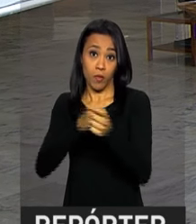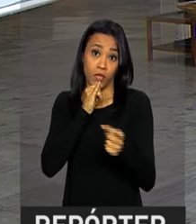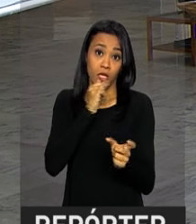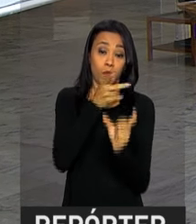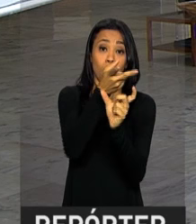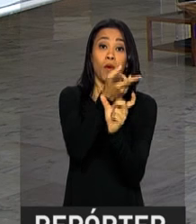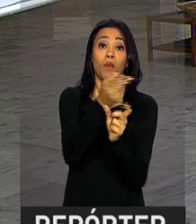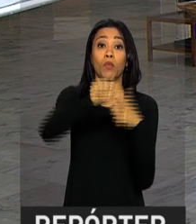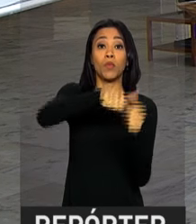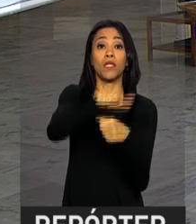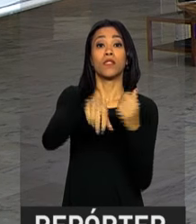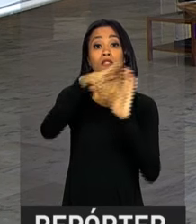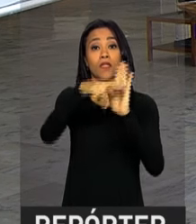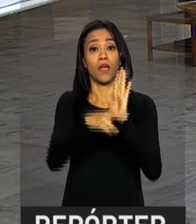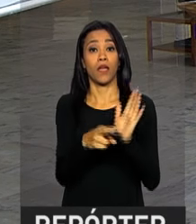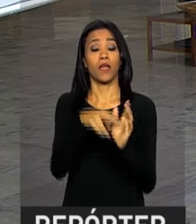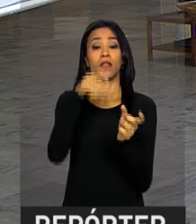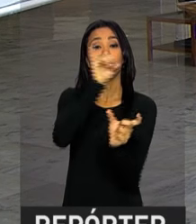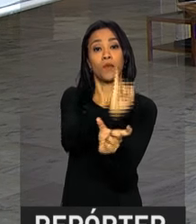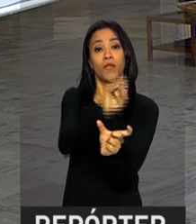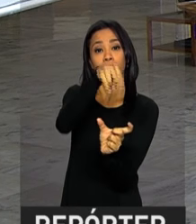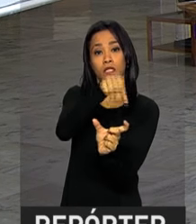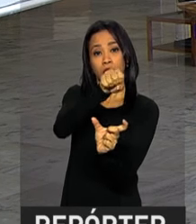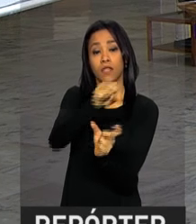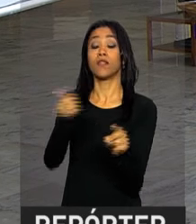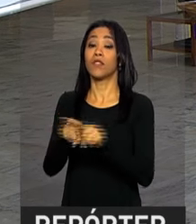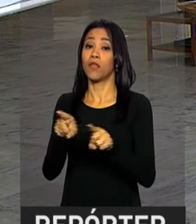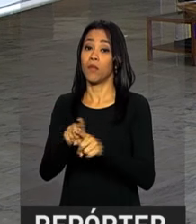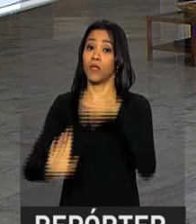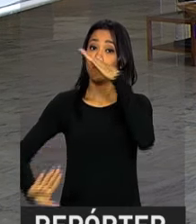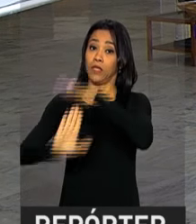Previdência Social e o teto dos gastos públicos.